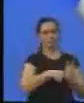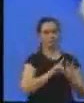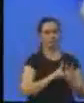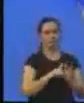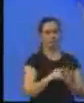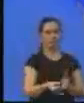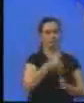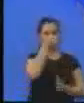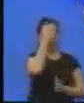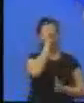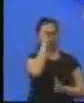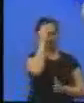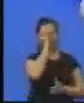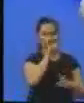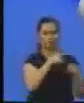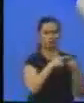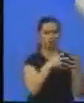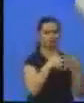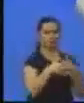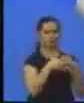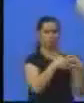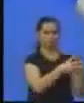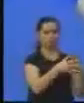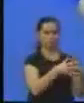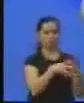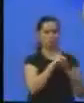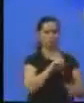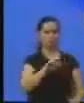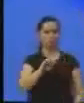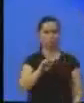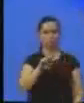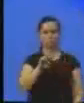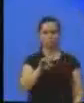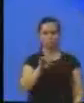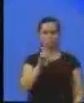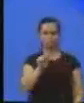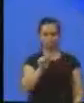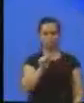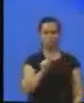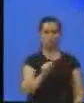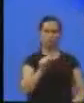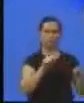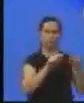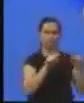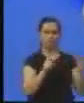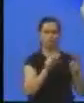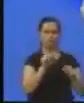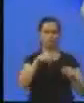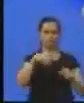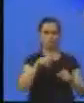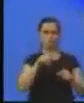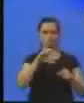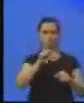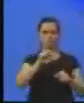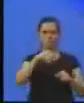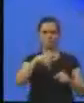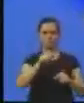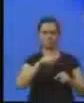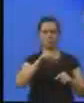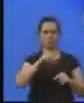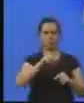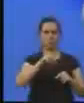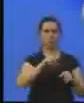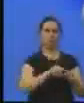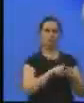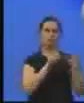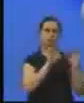para evitar qualquer tipo de confusão, essa derivada do arco, do seno ou do cosseno, vai sempre ficar na